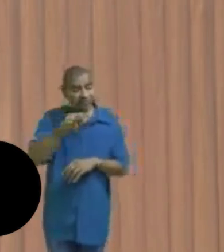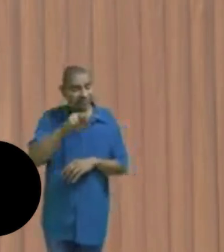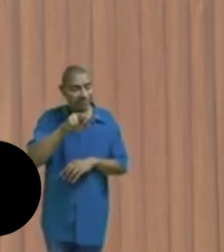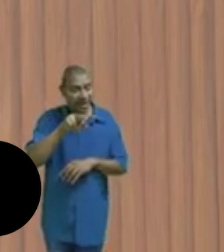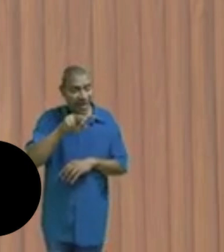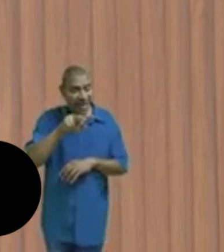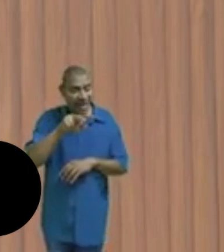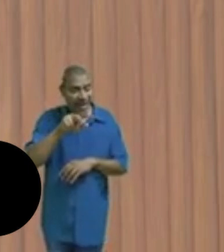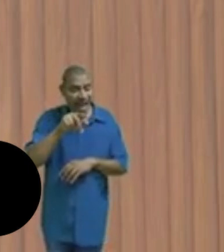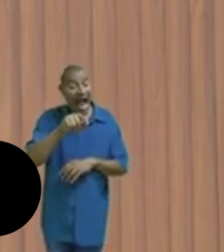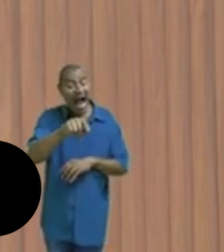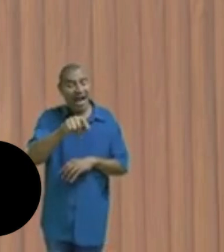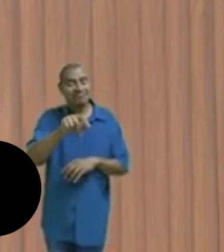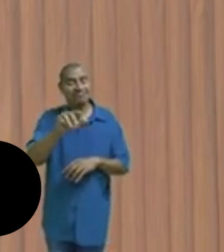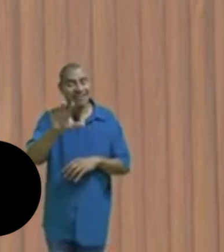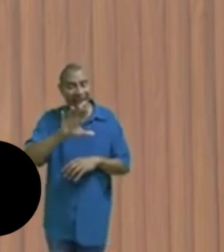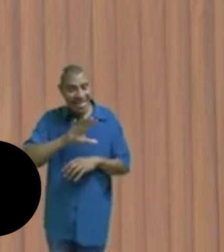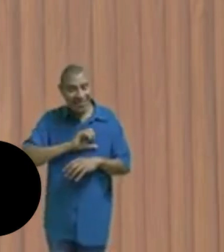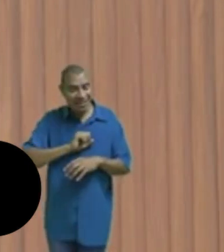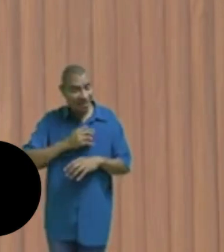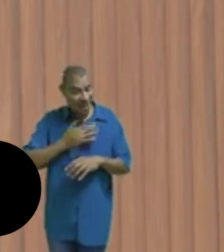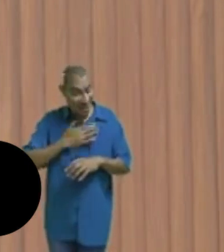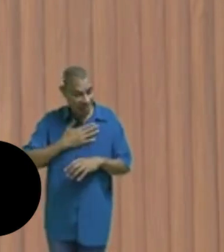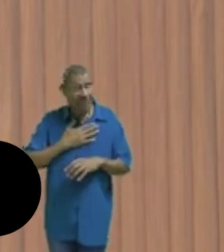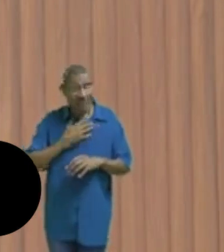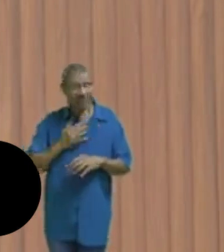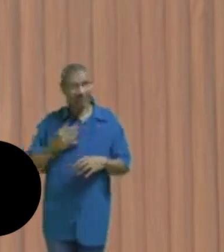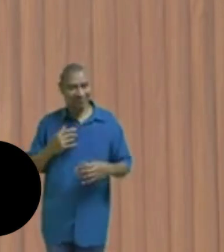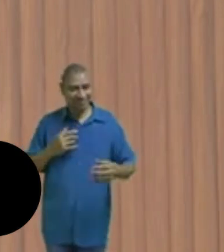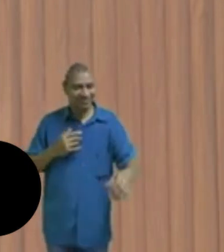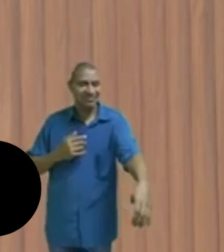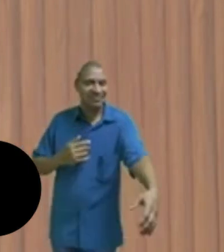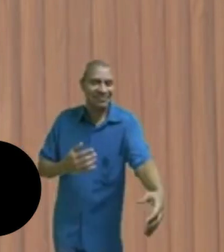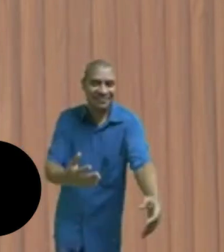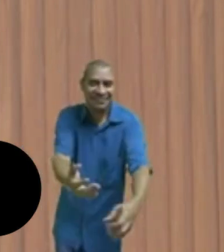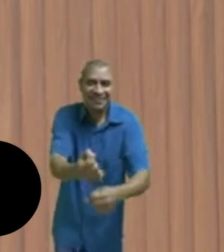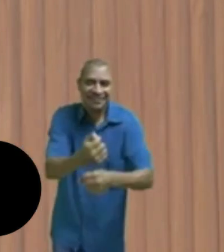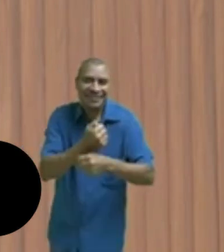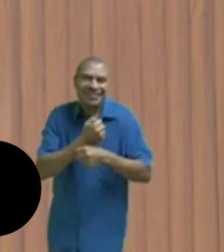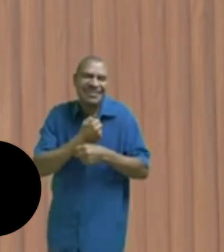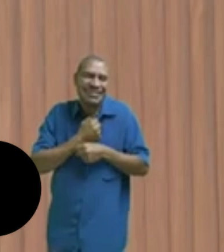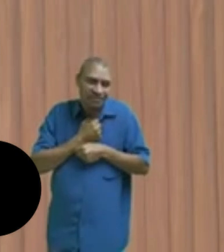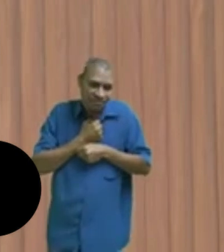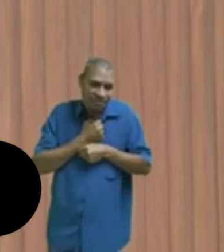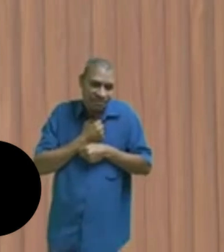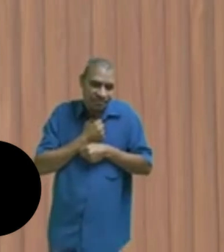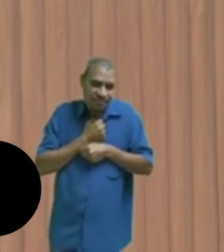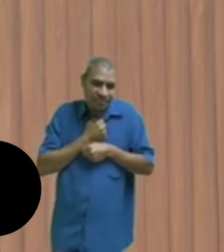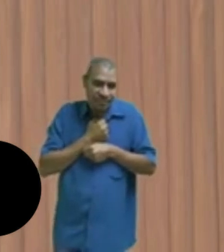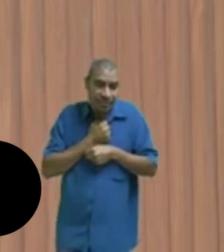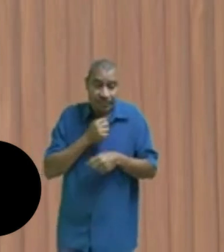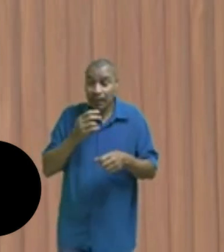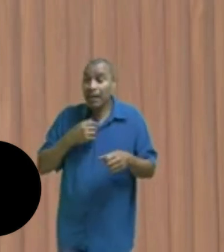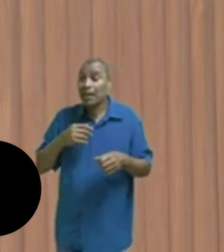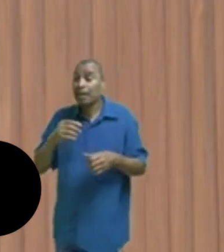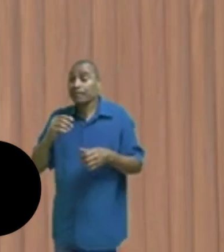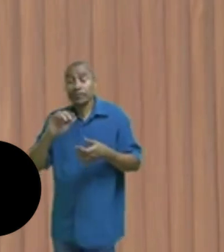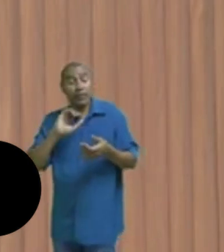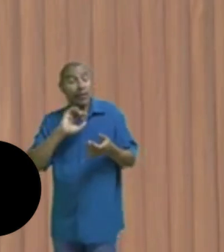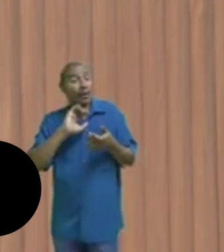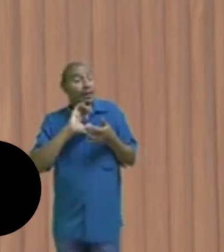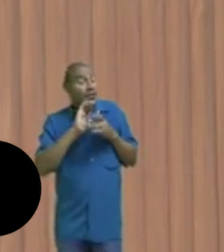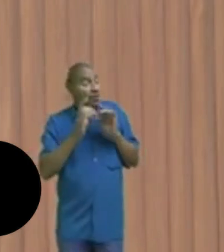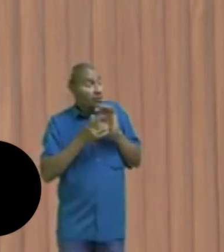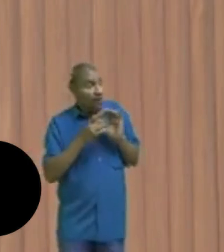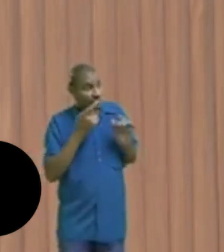Deus é Espírito, e importa que os seus adoradores o adorem em espírito e em verdade. E ela respondeu, eu sei